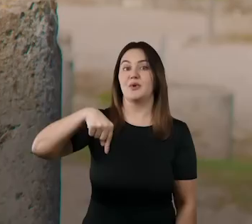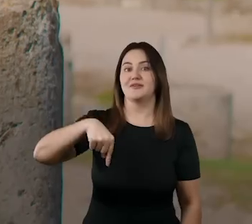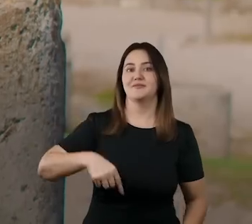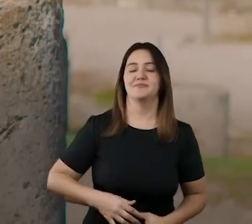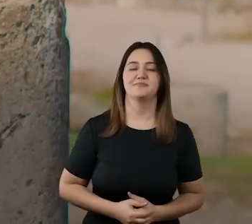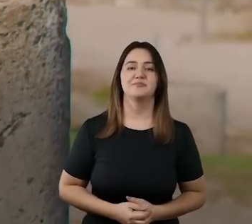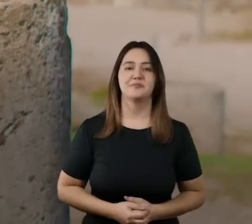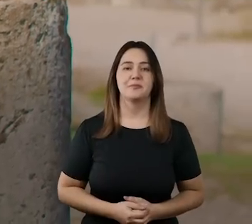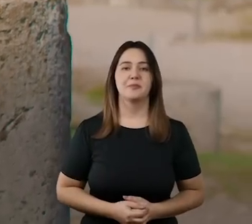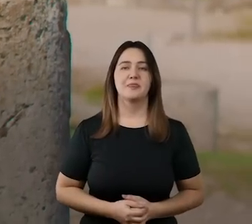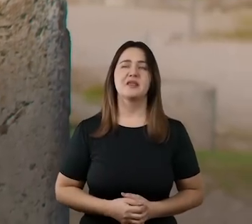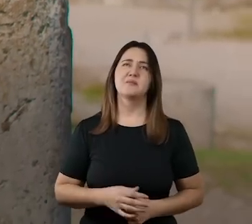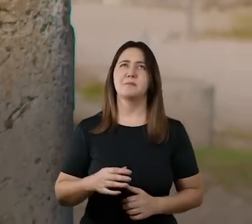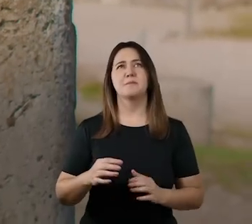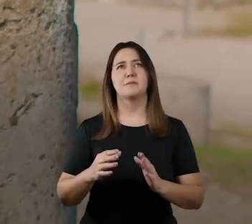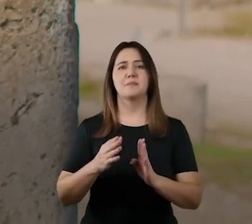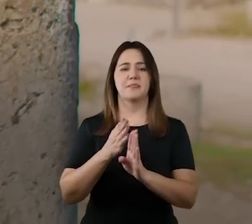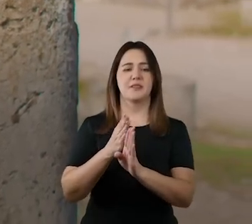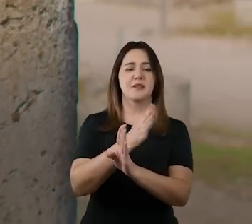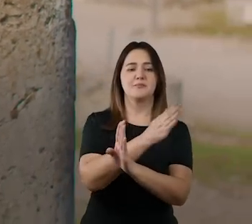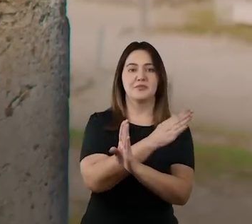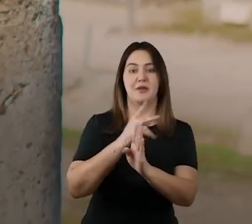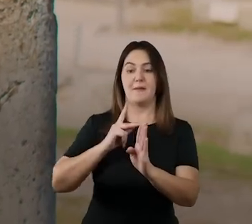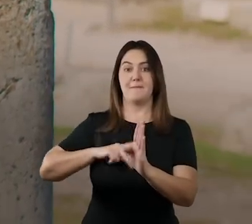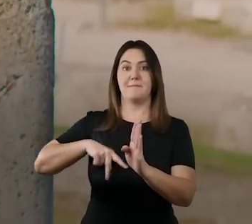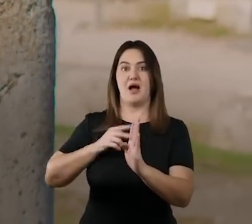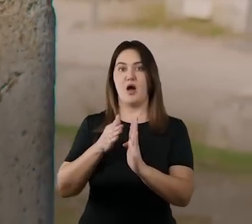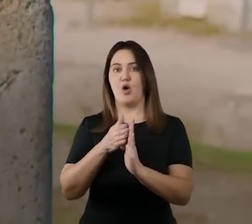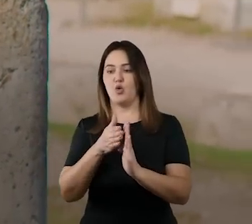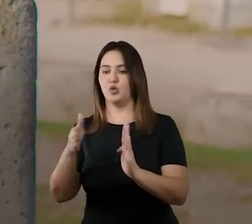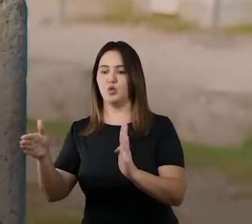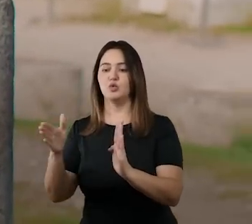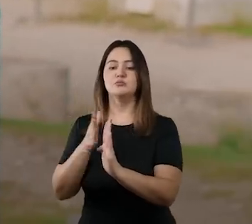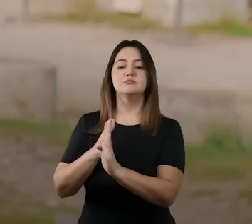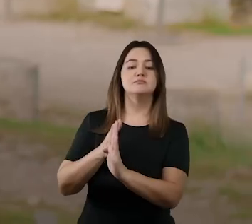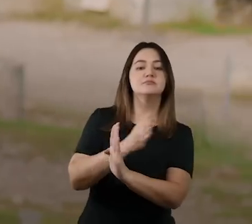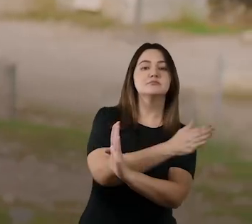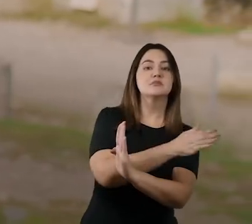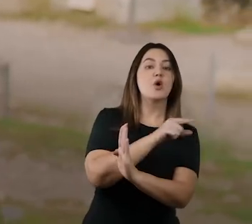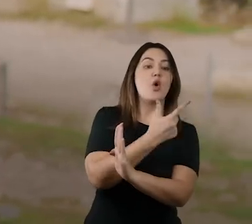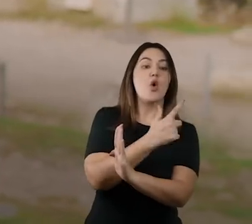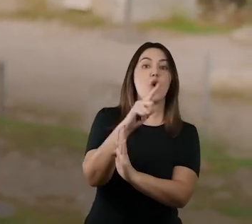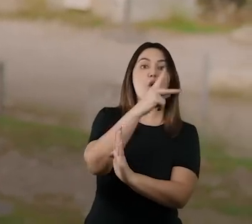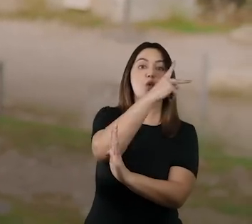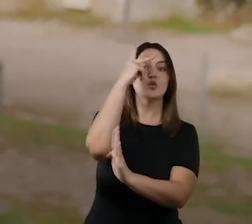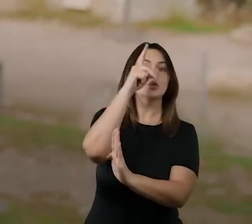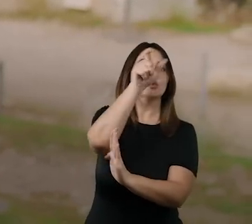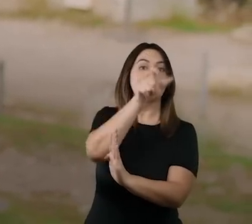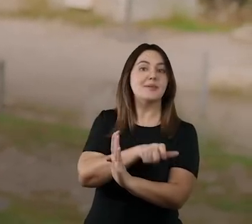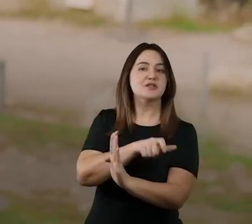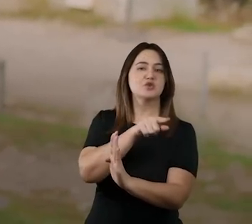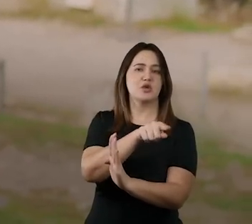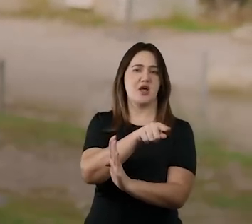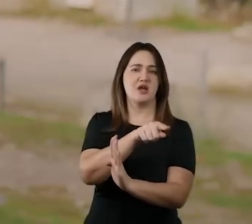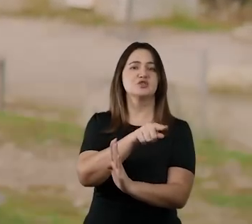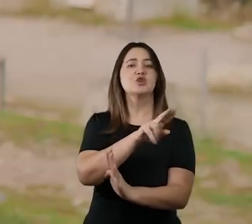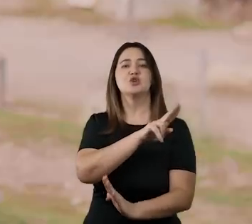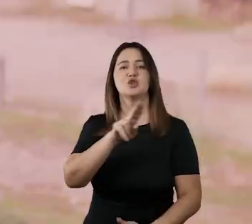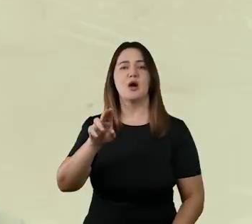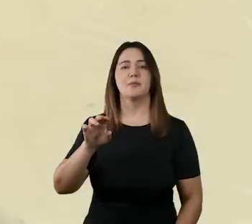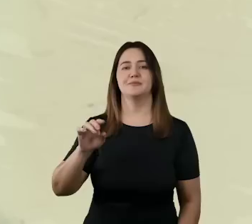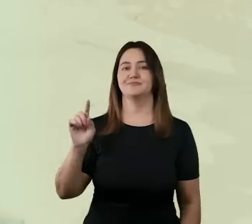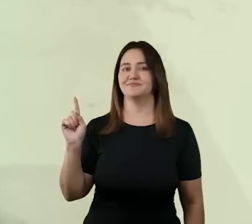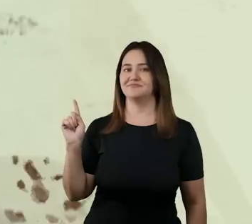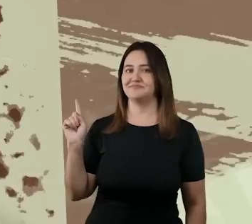aqui séculos antes de Paulo. E eu tenho que fazer referência a um outro personagem da Grécia Antiga chamado